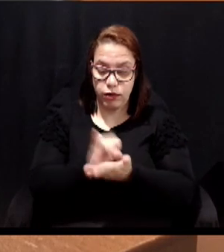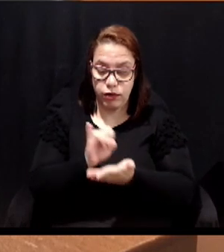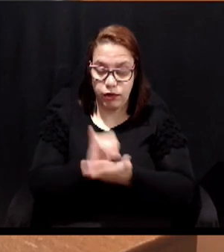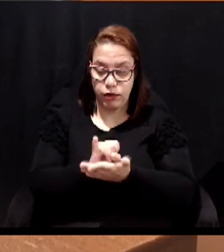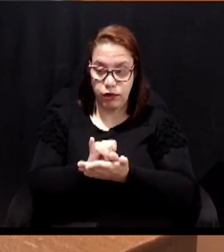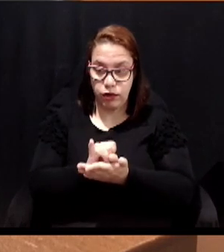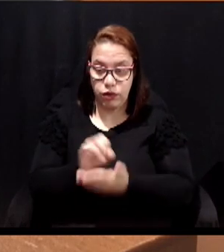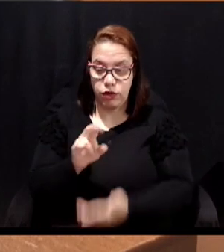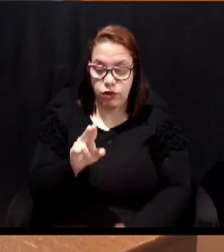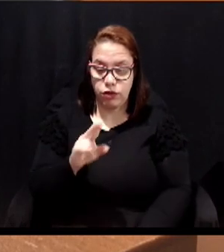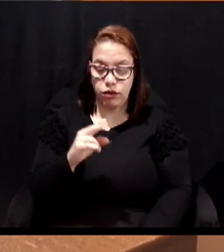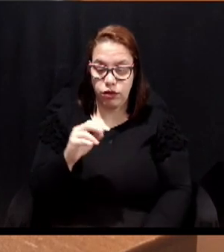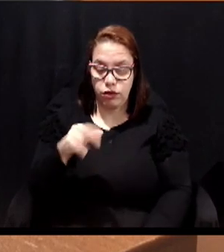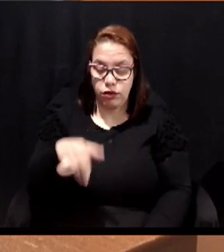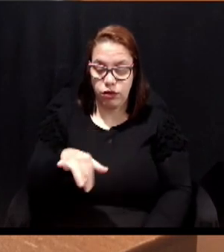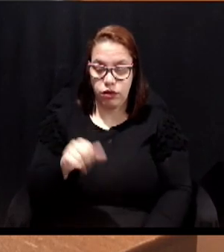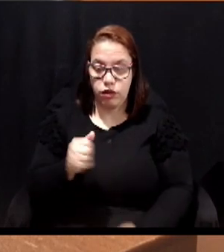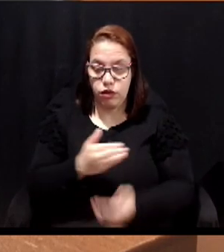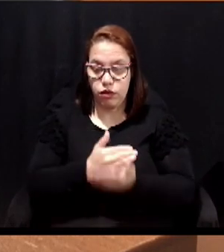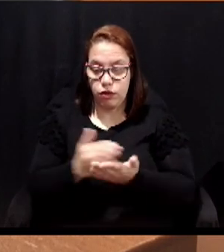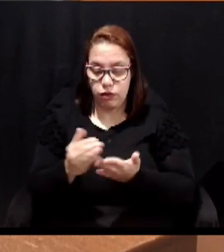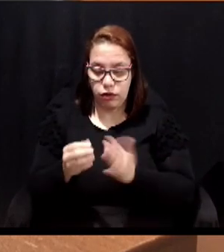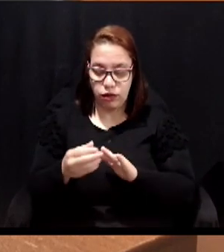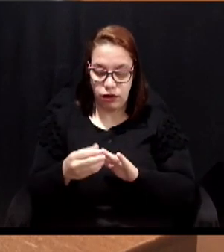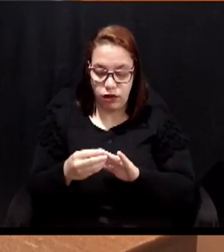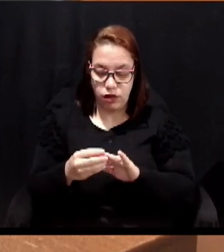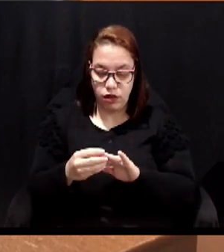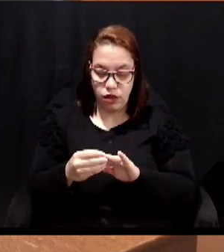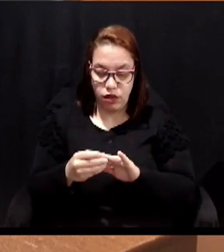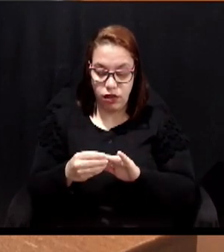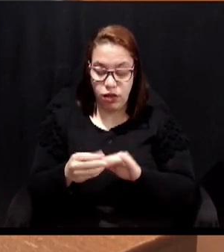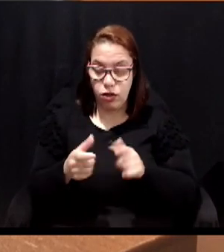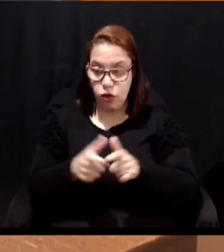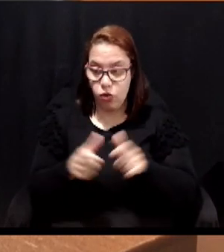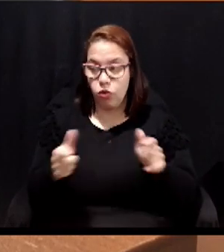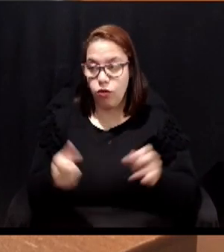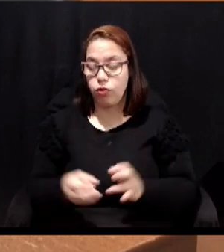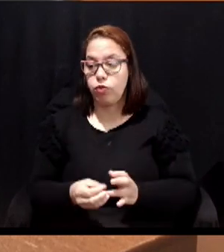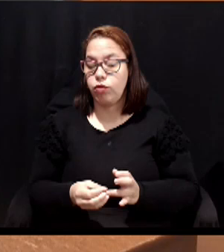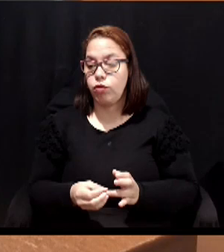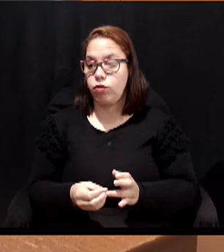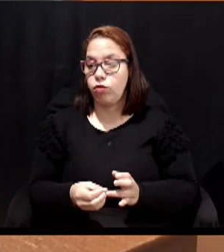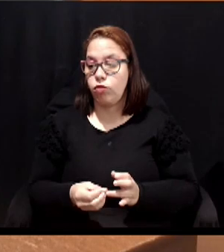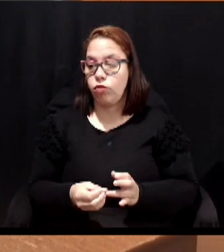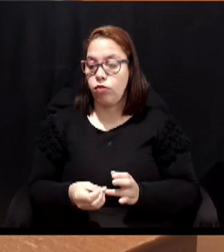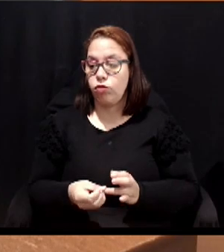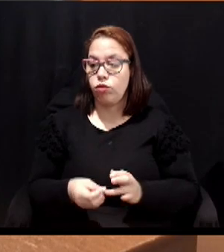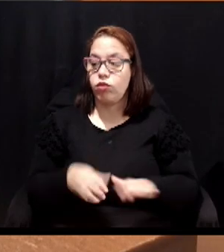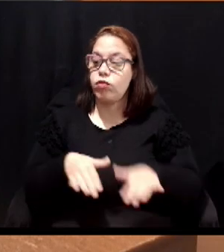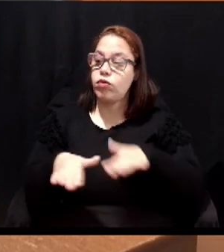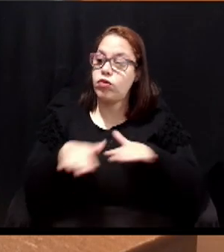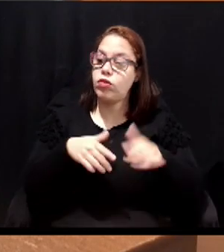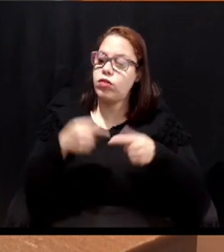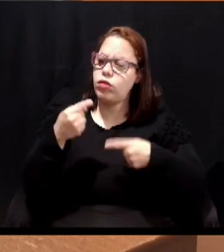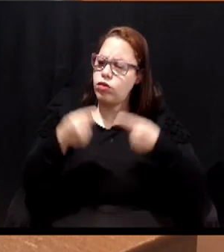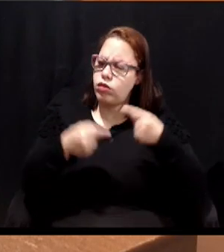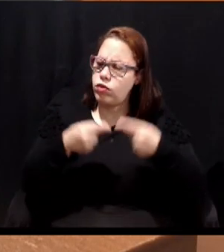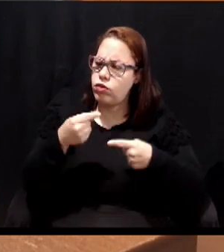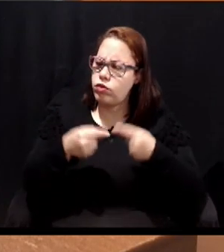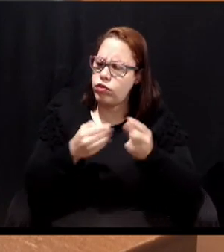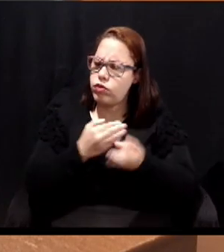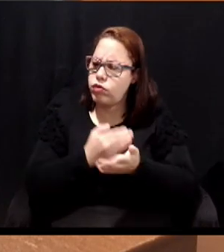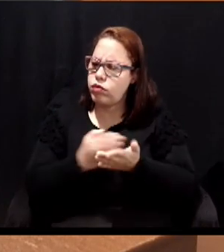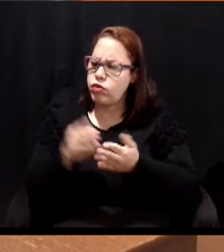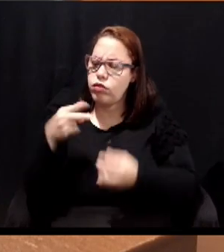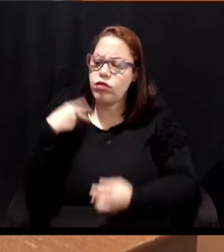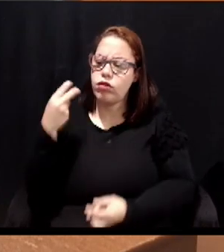né? Logo no começo, logo quando a guerra se iniciou. E, nesse momento, a gente precisa também discutir, né, a partir das políticas públicas,